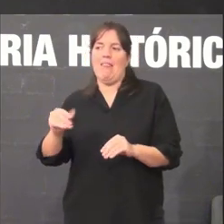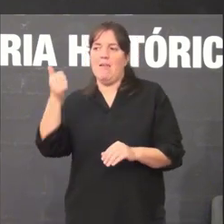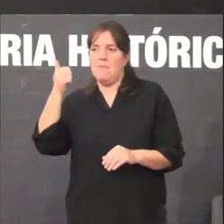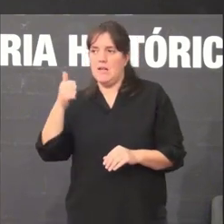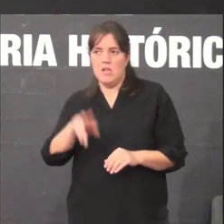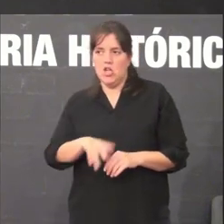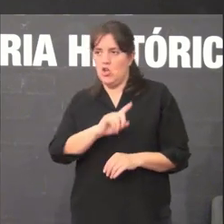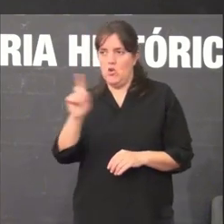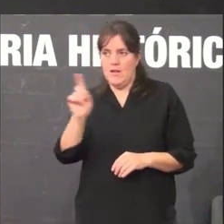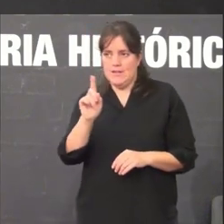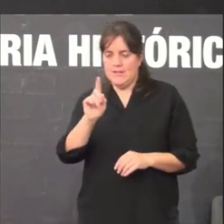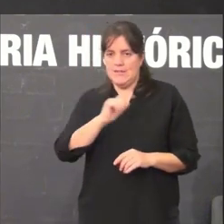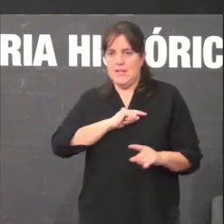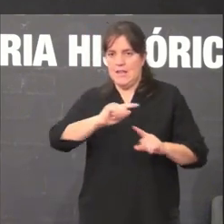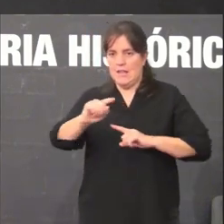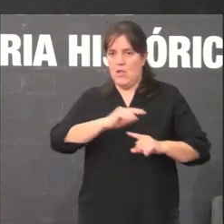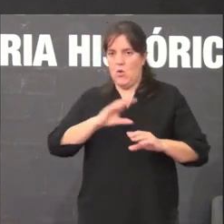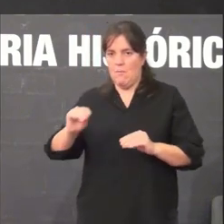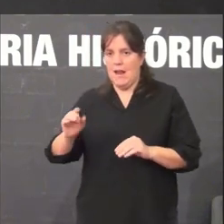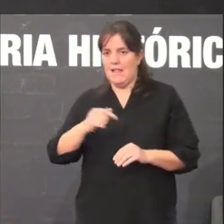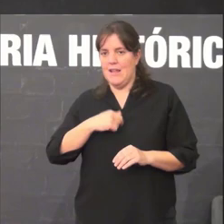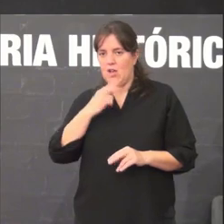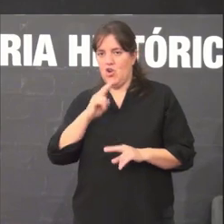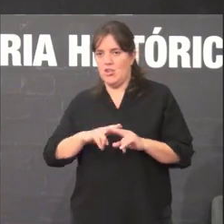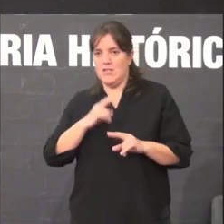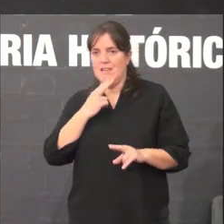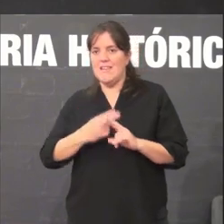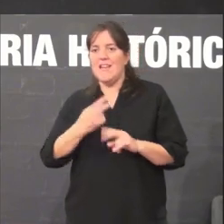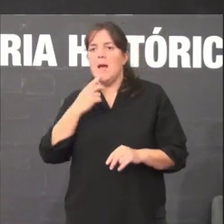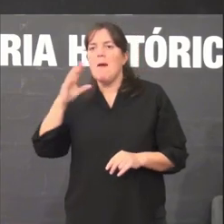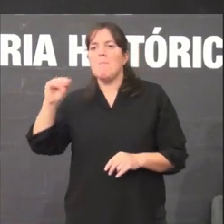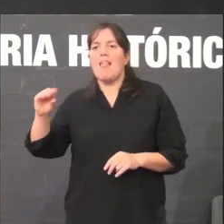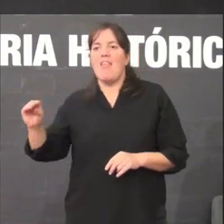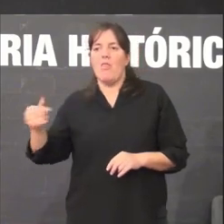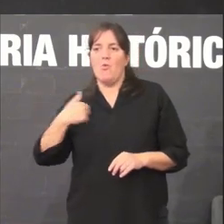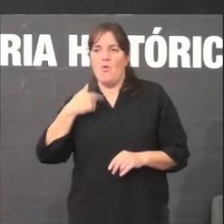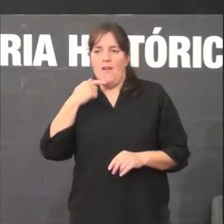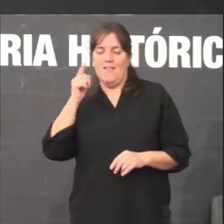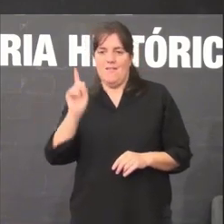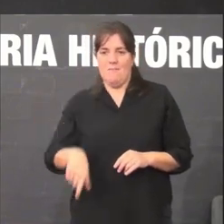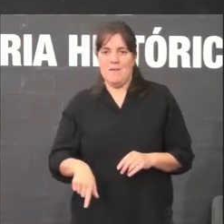bem uma ditadura, era uma brandadura, como às vezes nós dizemos um bocadinho a rir.